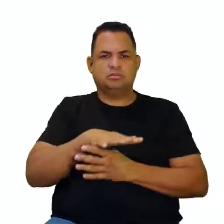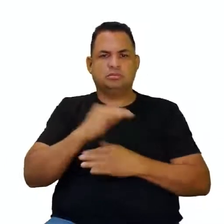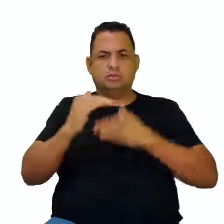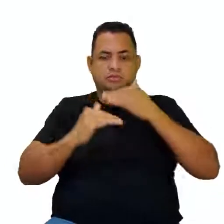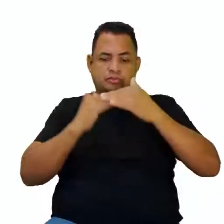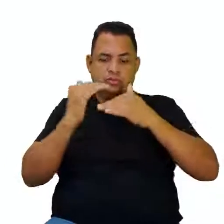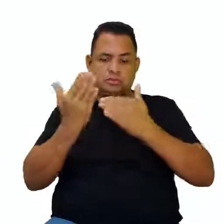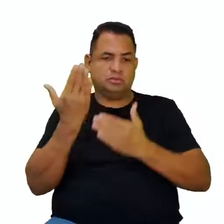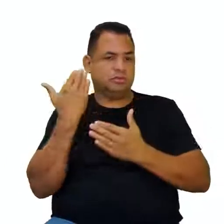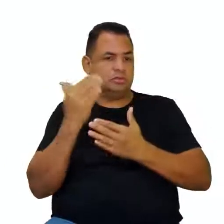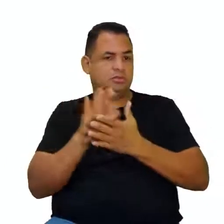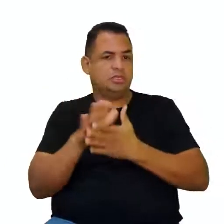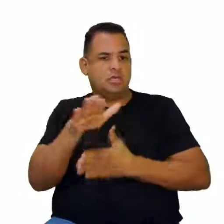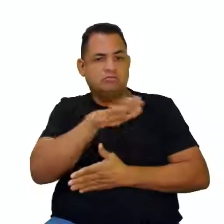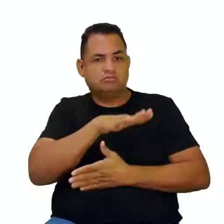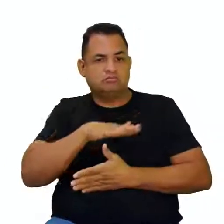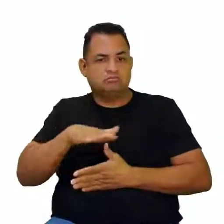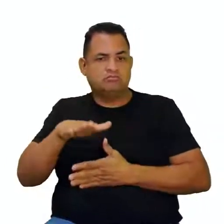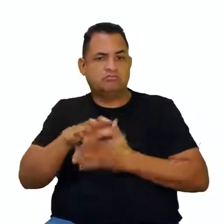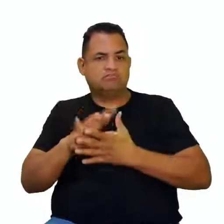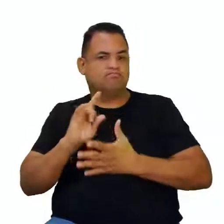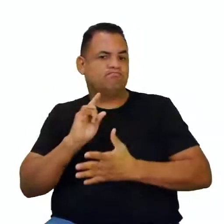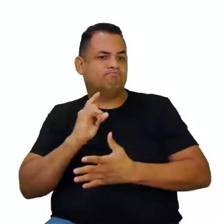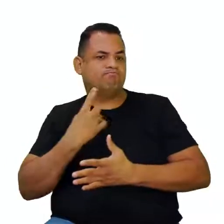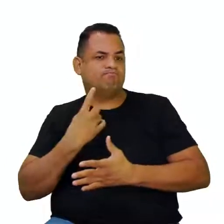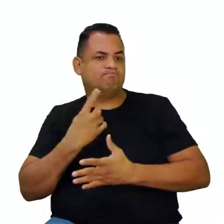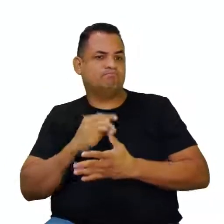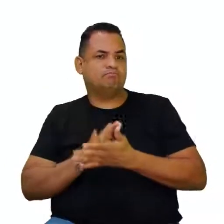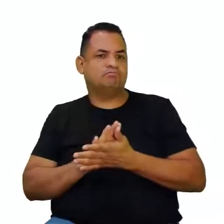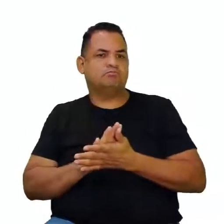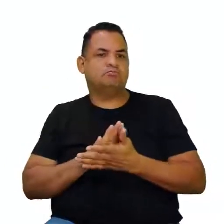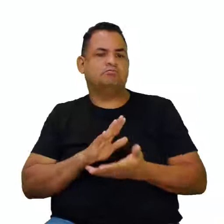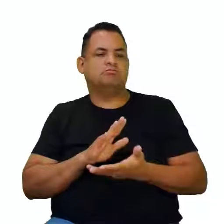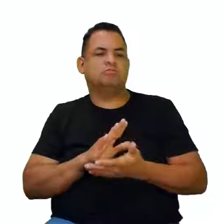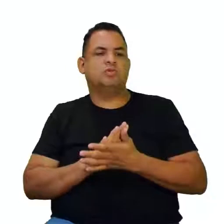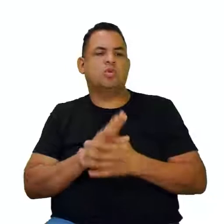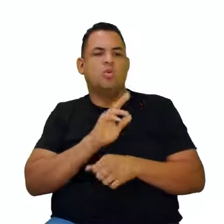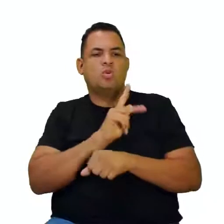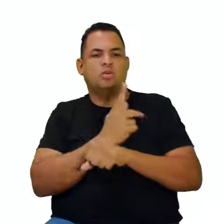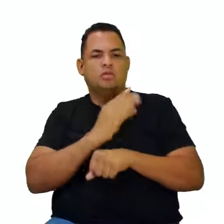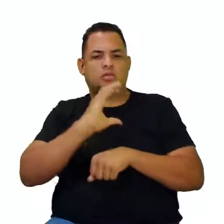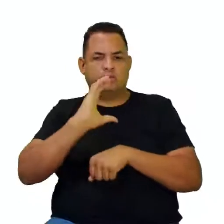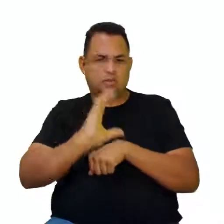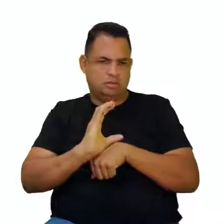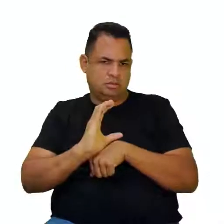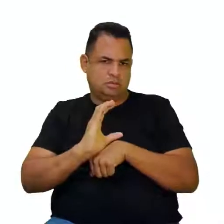desenvolveram-se em ambientes contaminados com